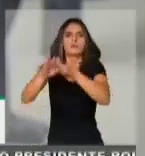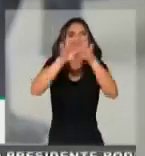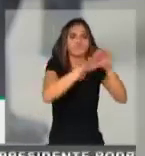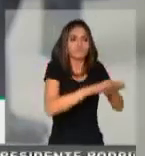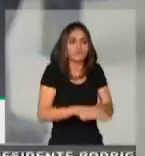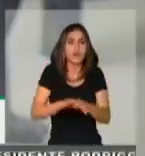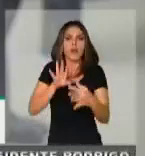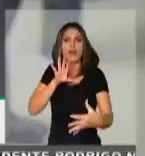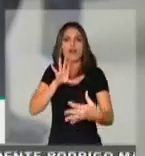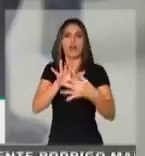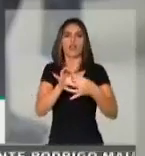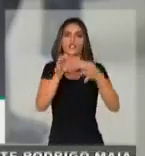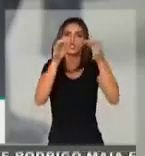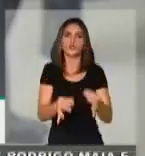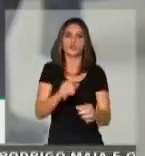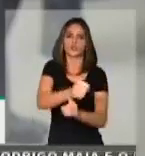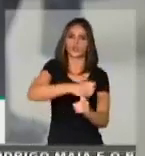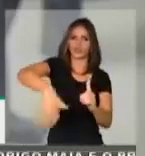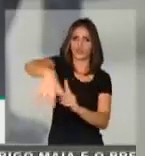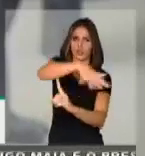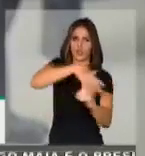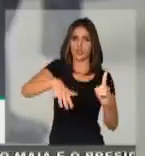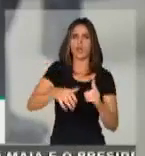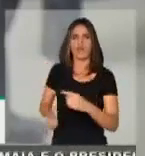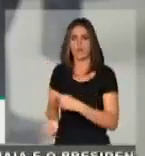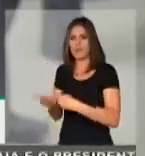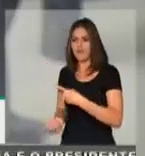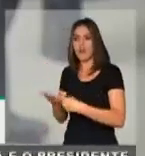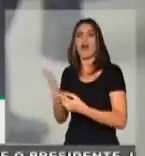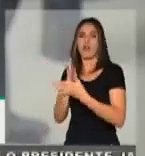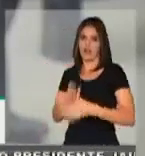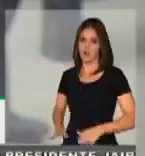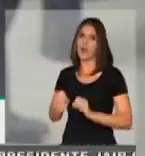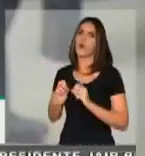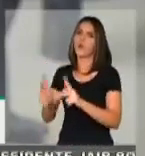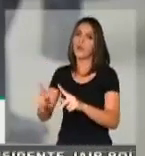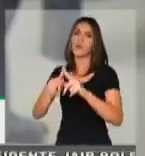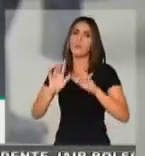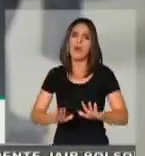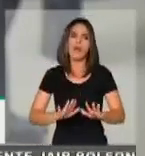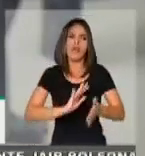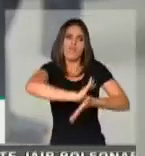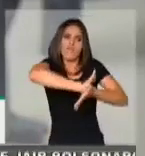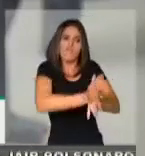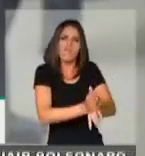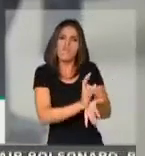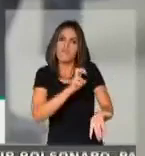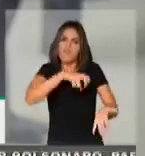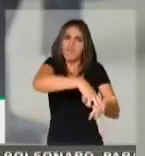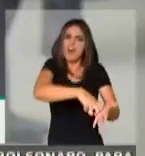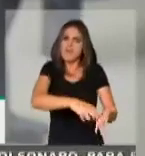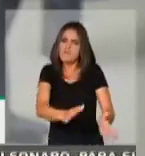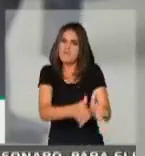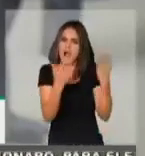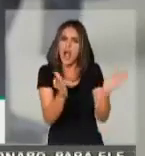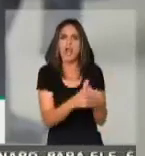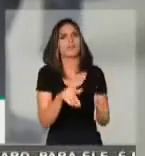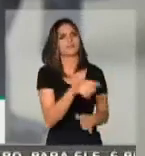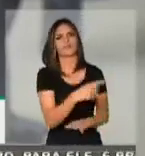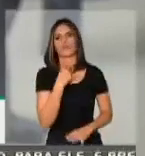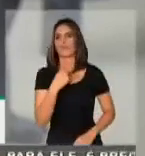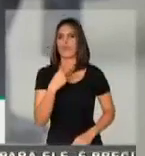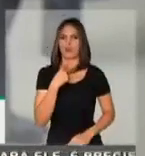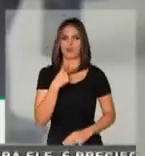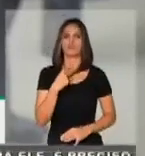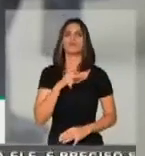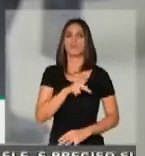e na busca da justiça social. Combater privilégios, sim, massacrar o mais pobre nunca. Vossa Excelência está de parabéns e honra a todos nós que